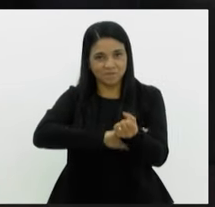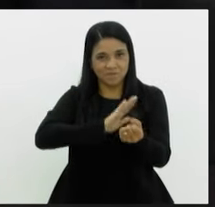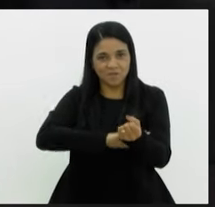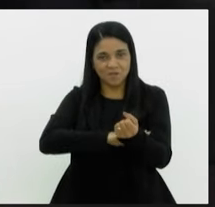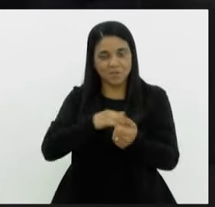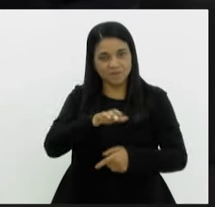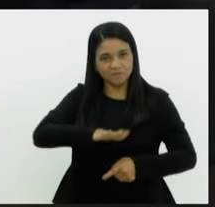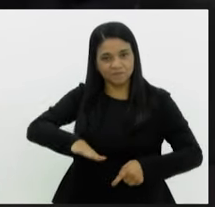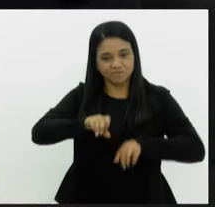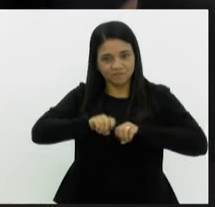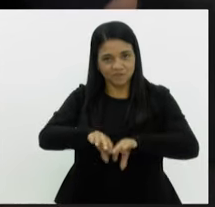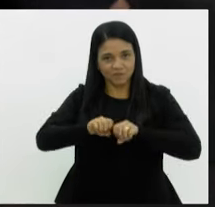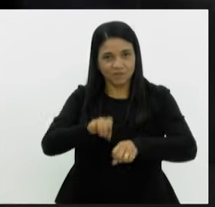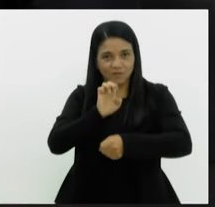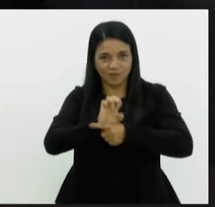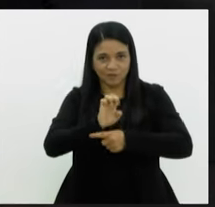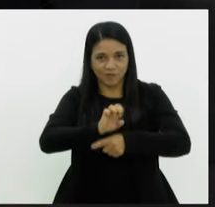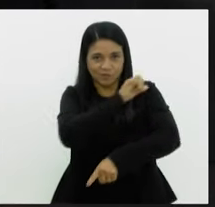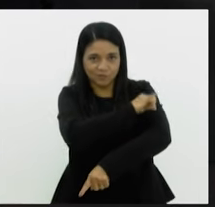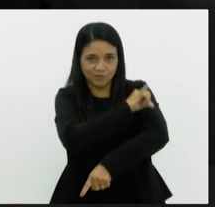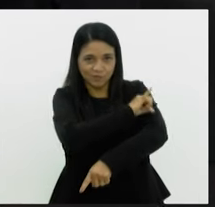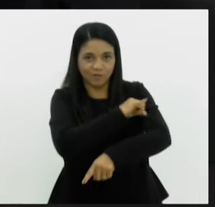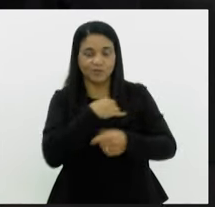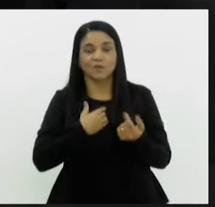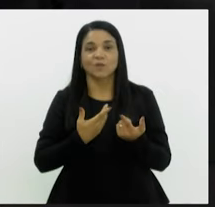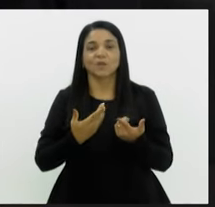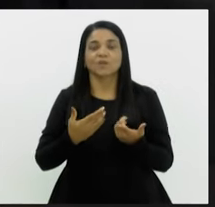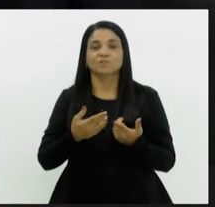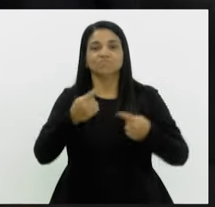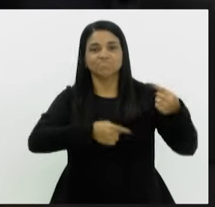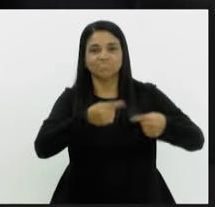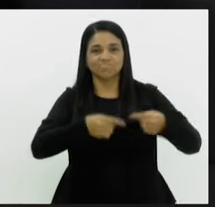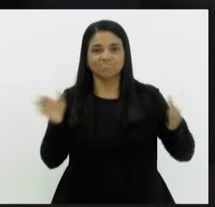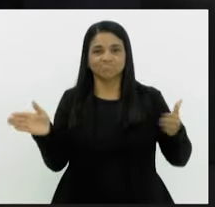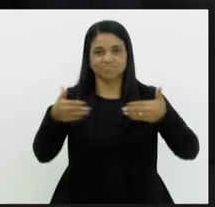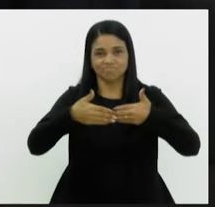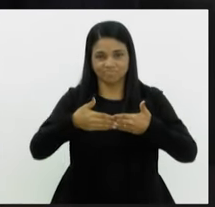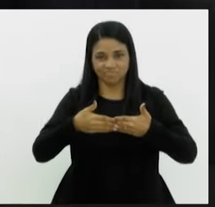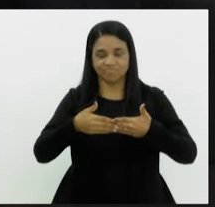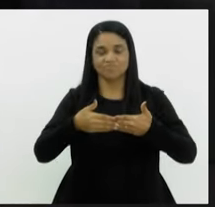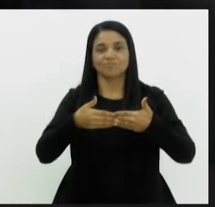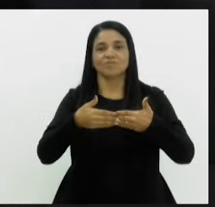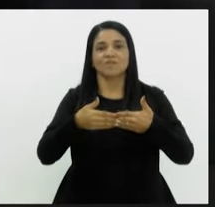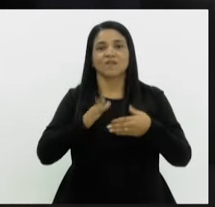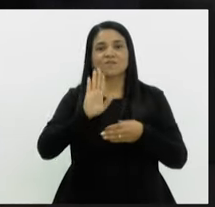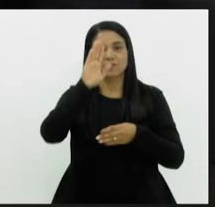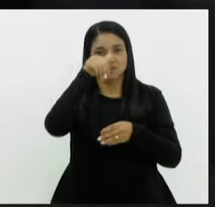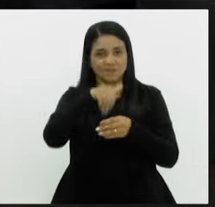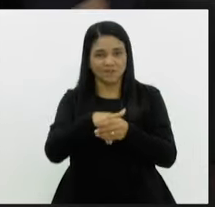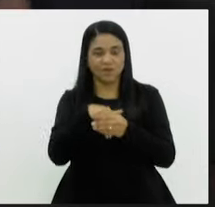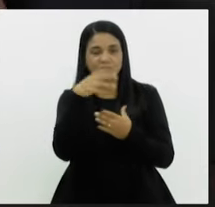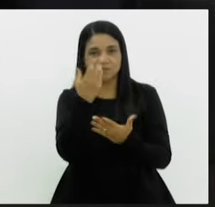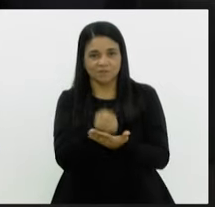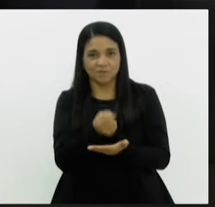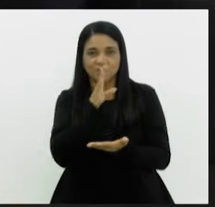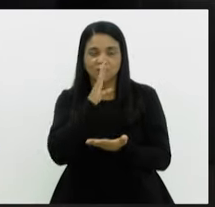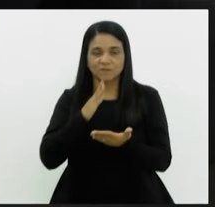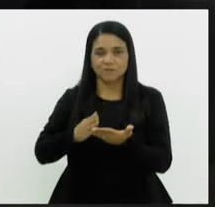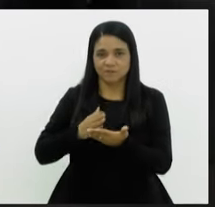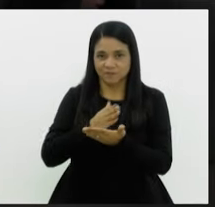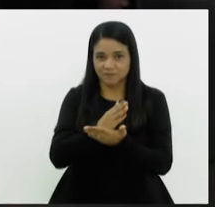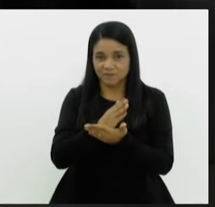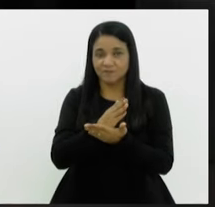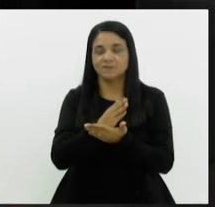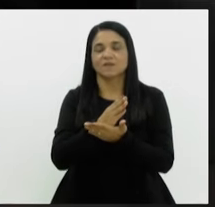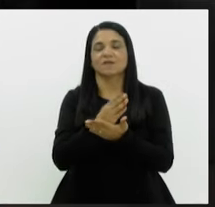âmbito do Estado do Rio de Janeiro. Em discussão, não havendo quem queira discutir, encerrada a discussão. Em votação, senhores que aprovam,